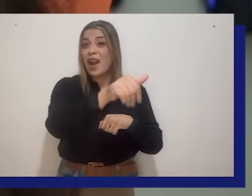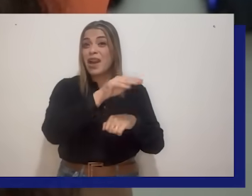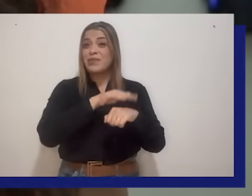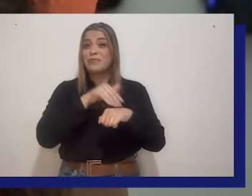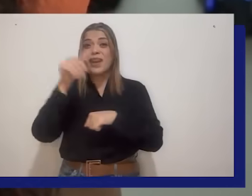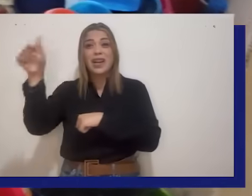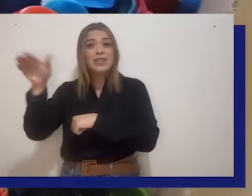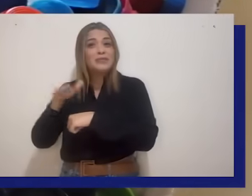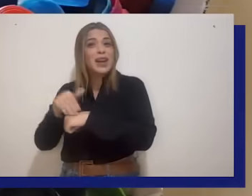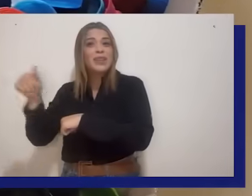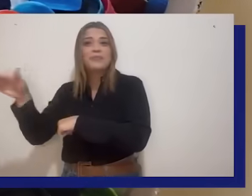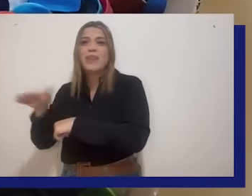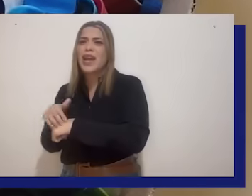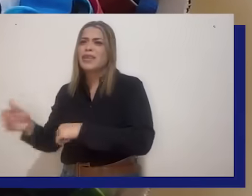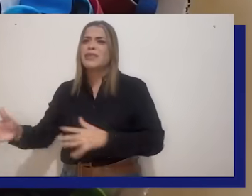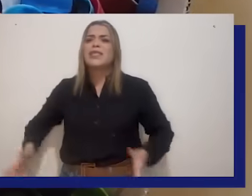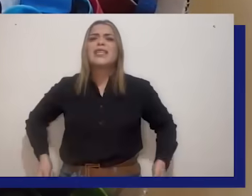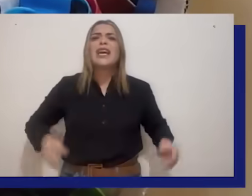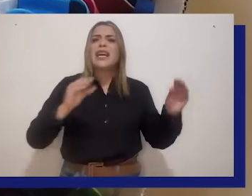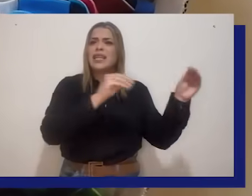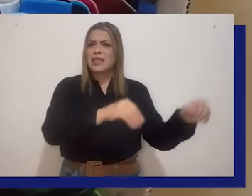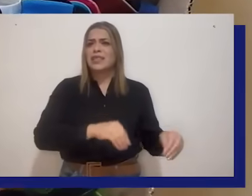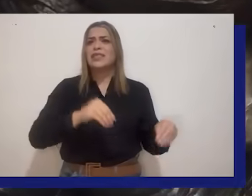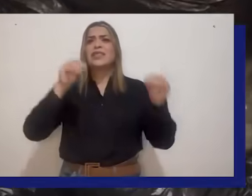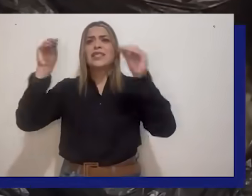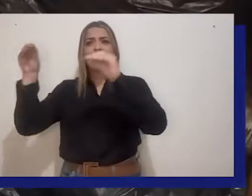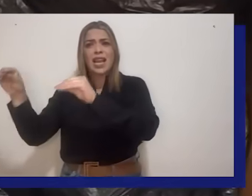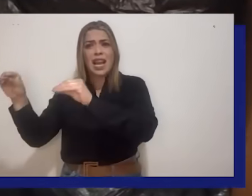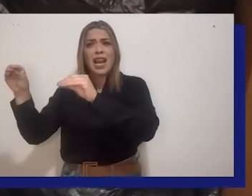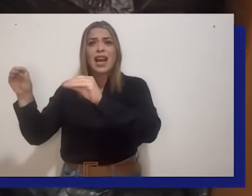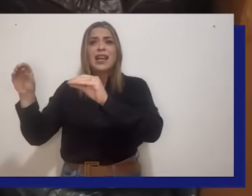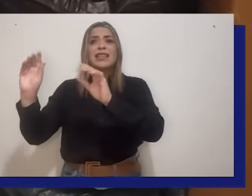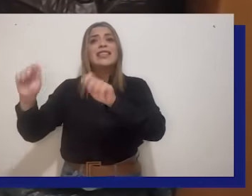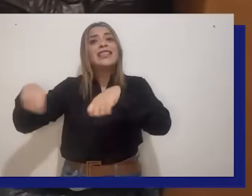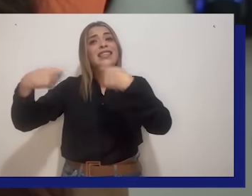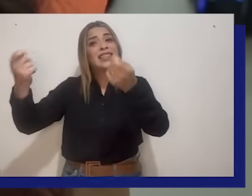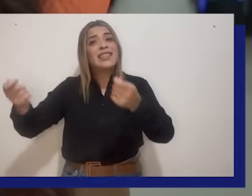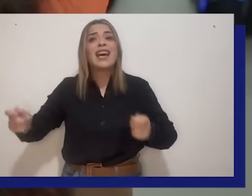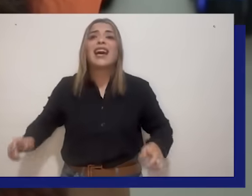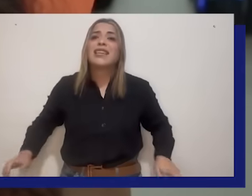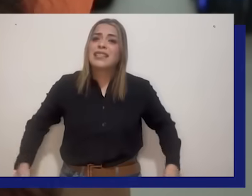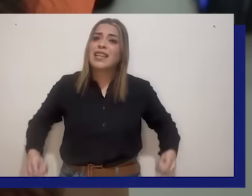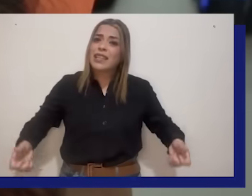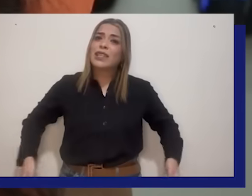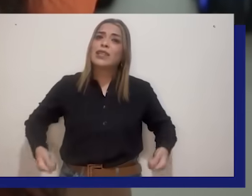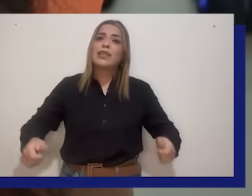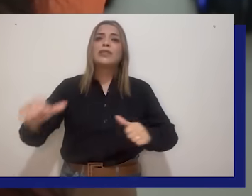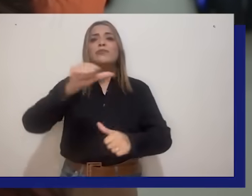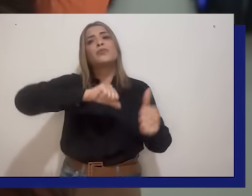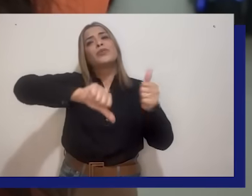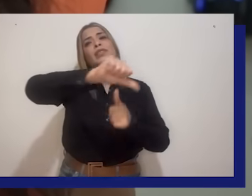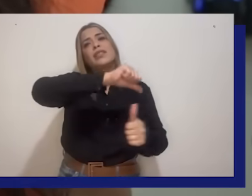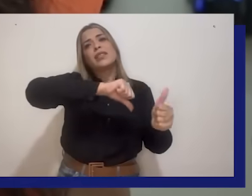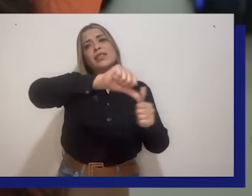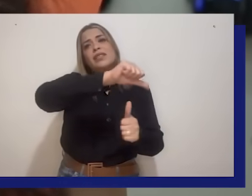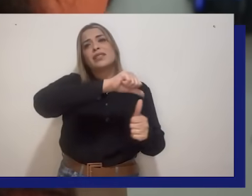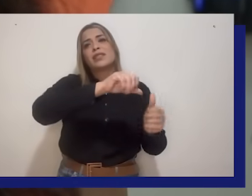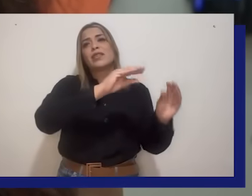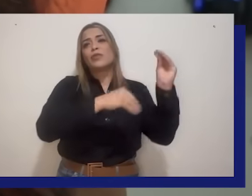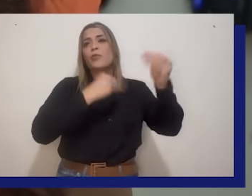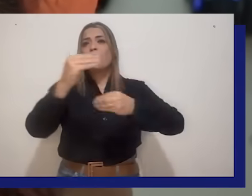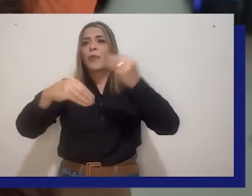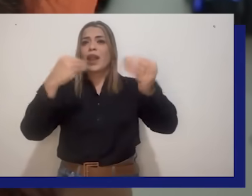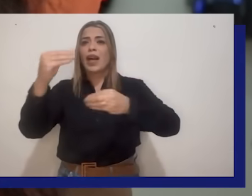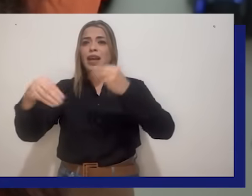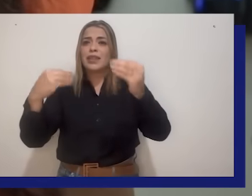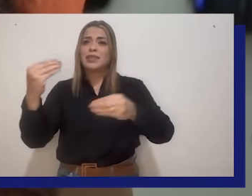retirar também do meio ambiente o que é tão nocivo e a transformação para o bem que esse plástico pode trazer para as nossas vidas e para a vida